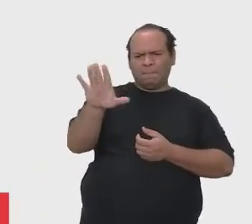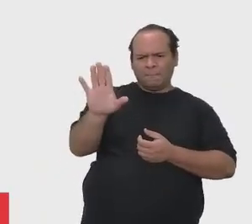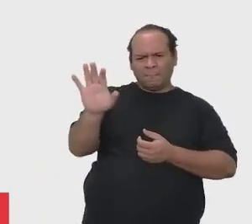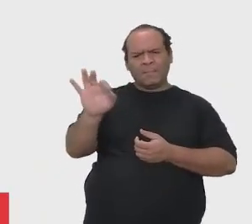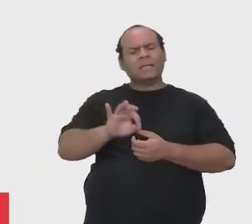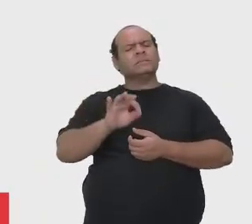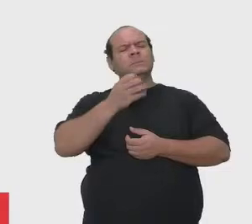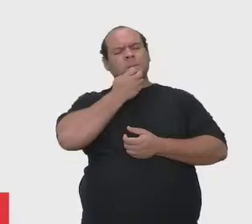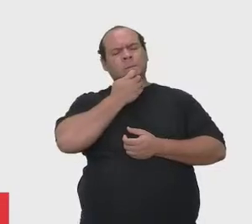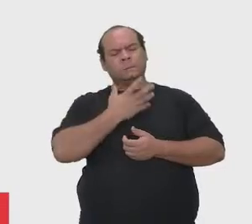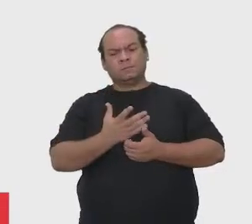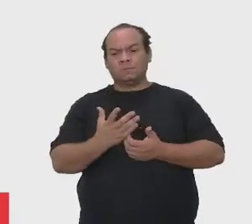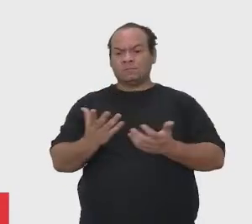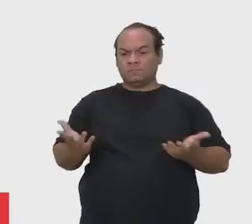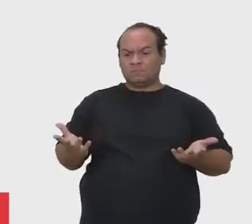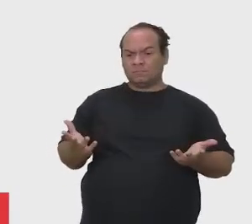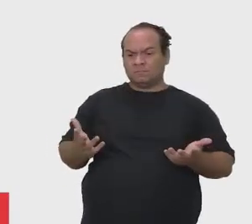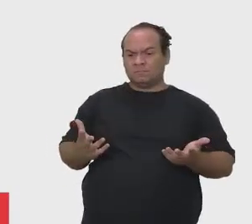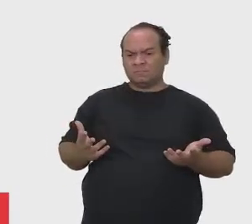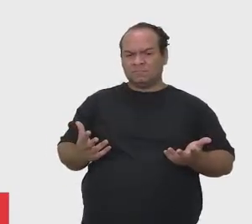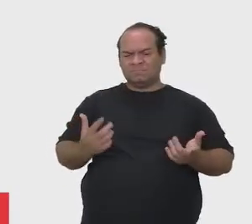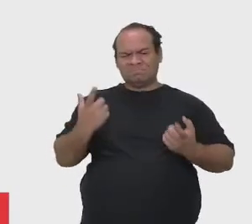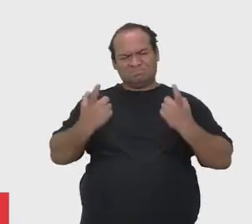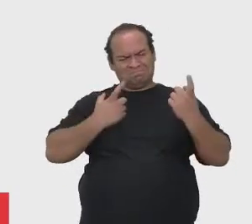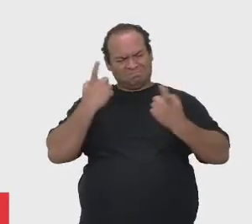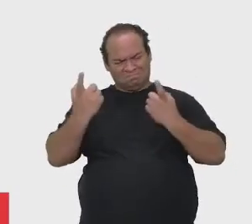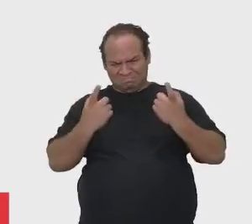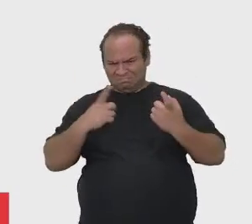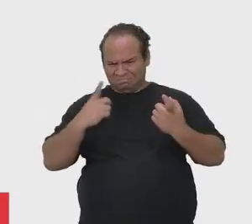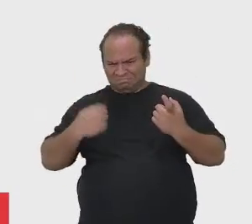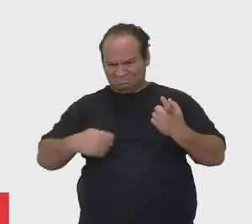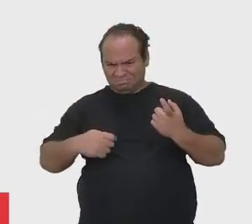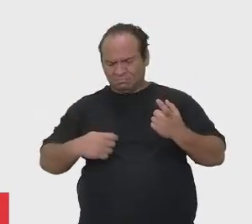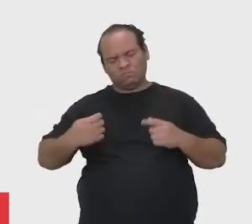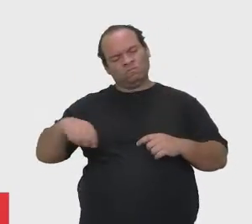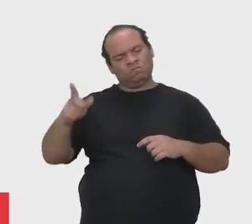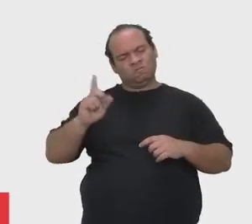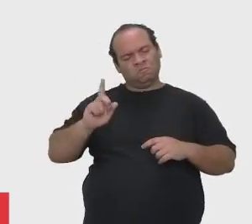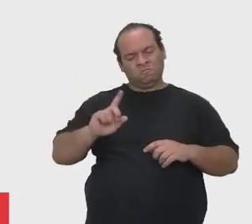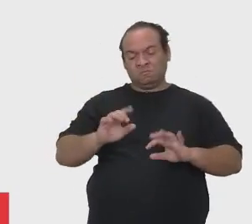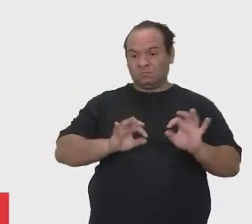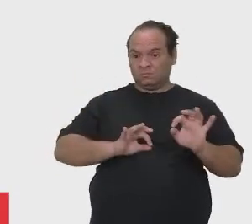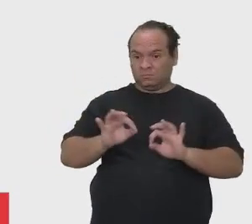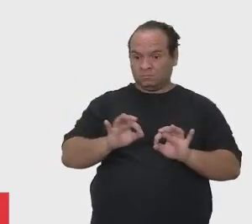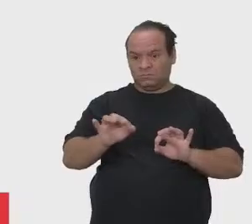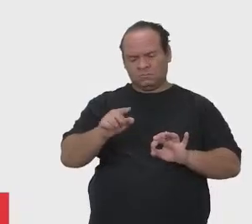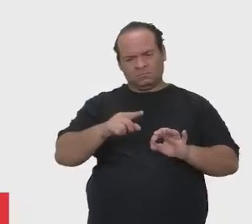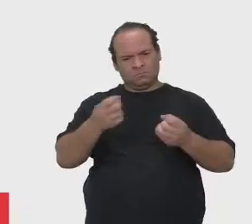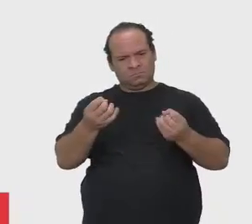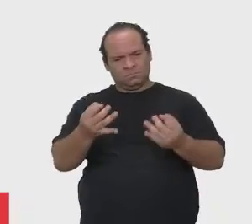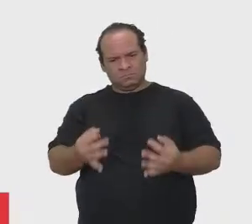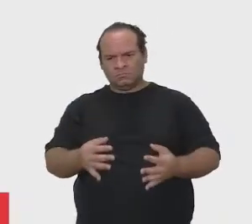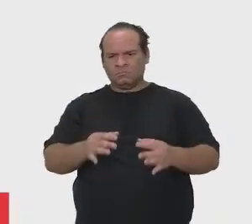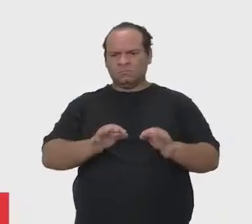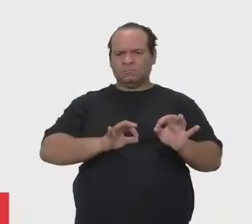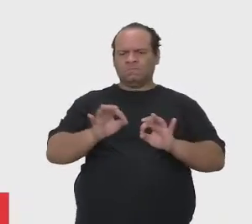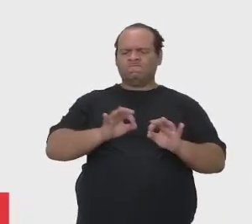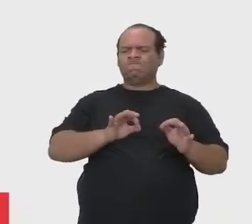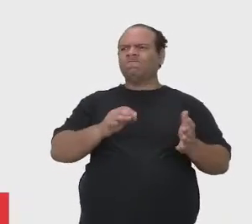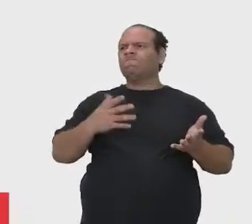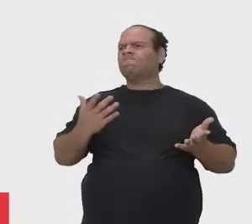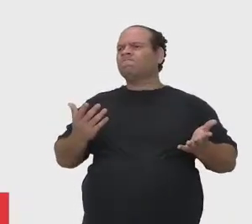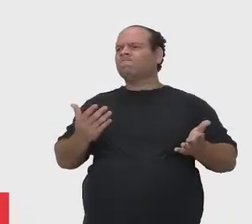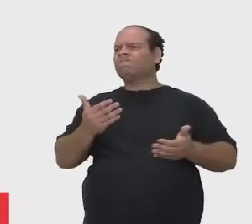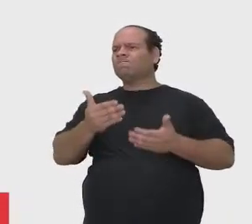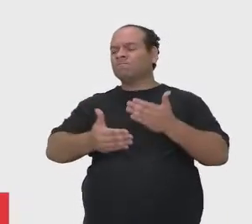80% renovável. O Brasil não deveria estar se preocupando com isso. Muito pelo contrário. Quando a gente fala, e vamos falar mais